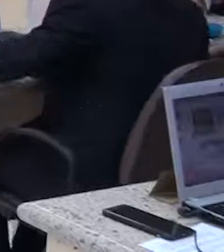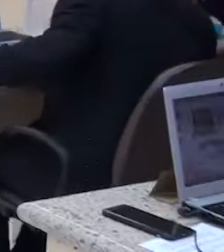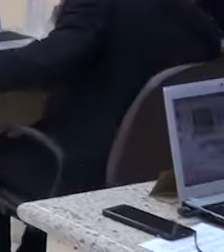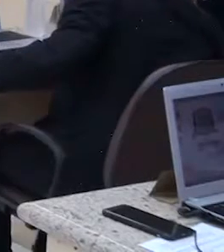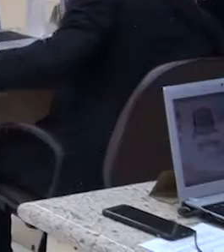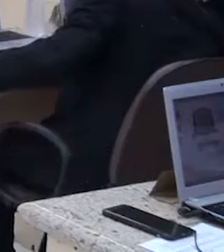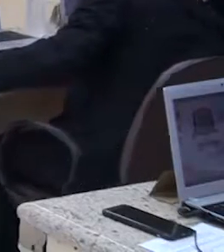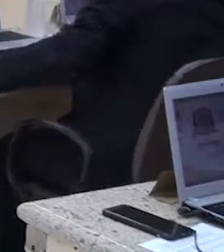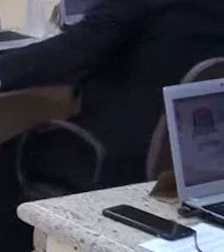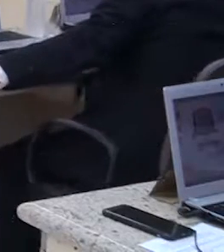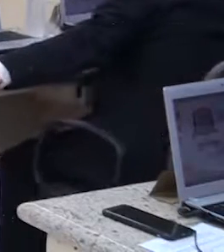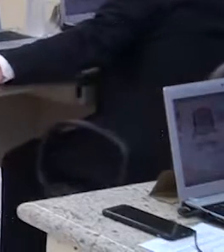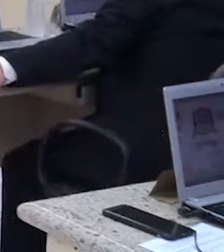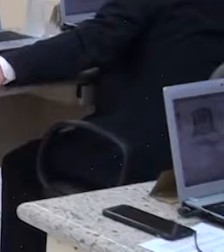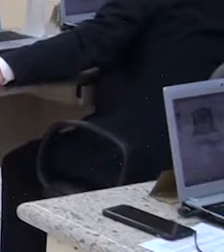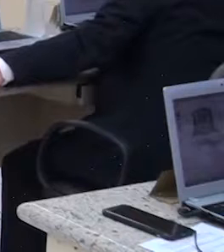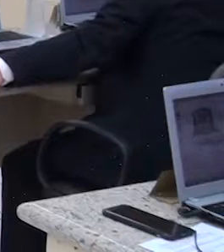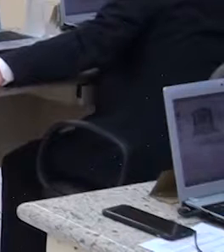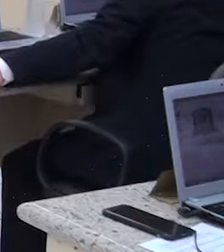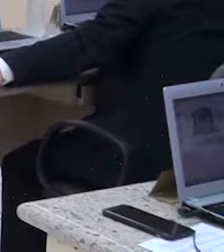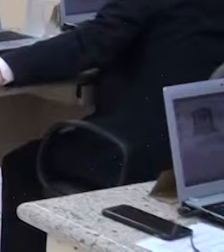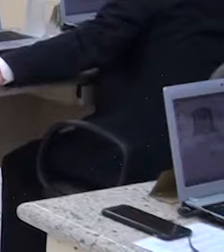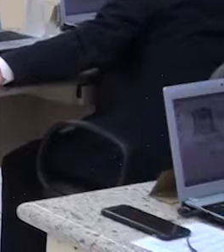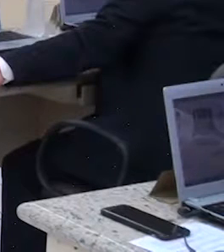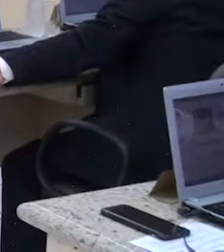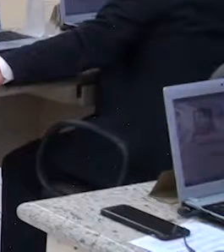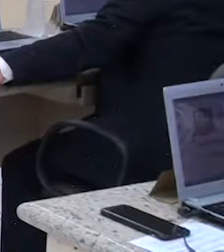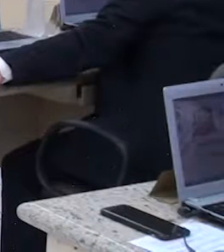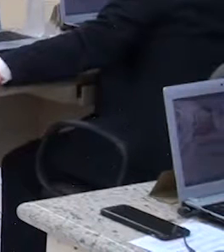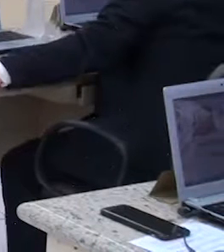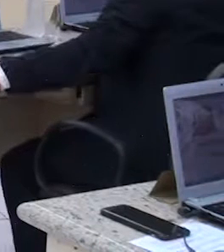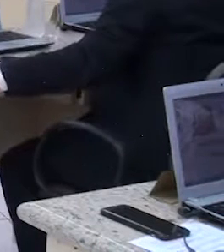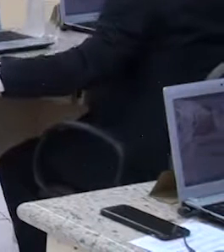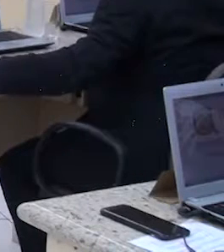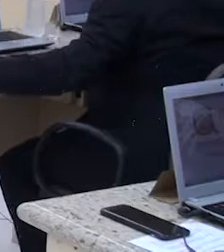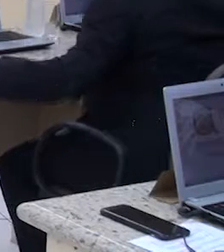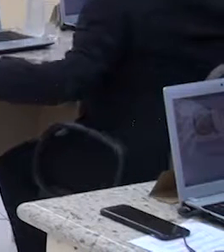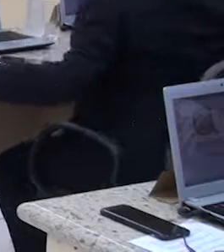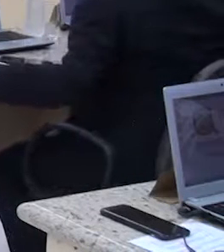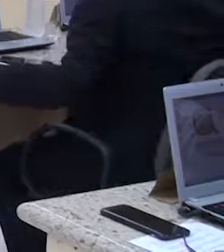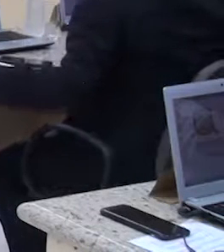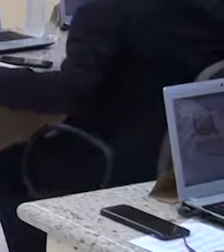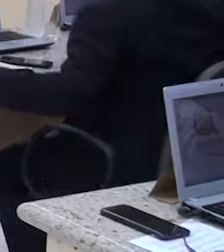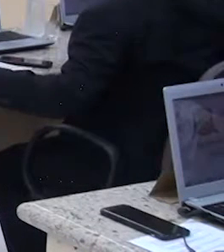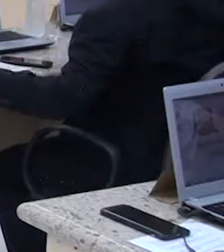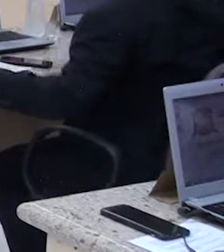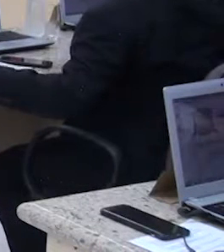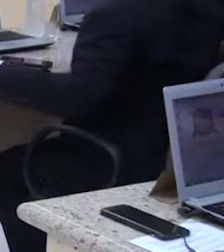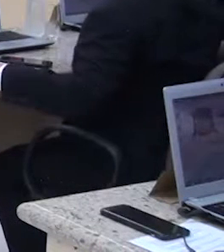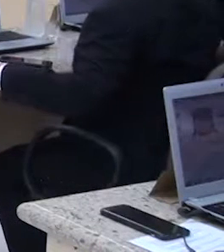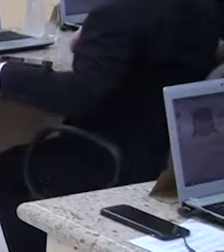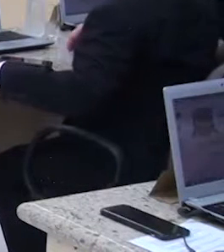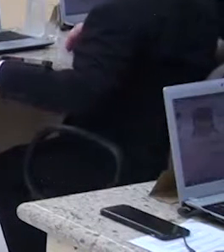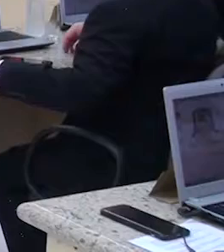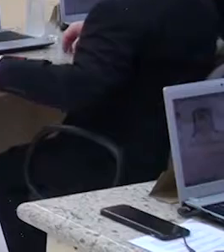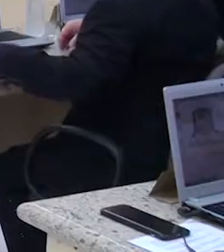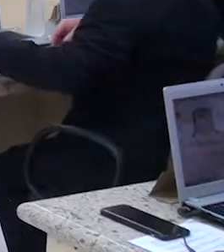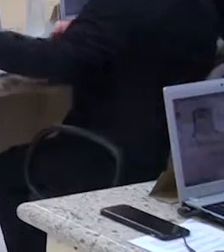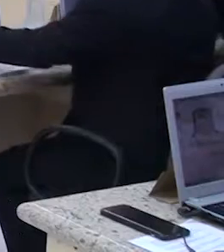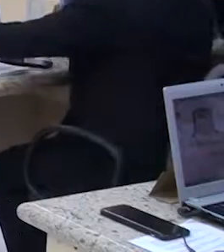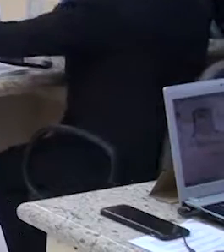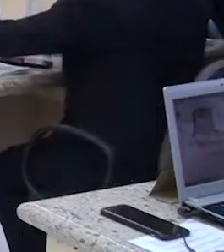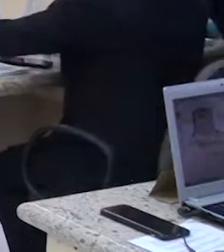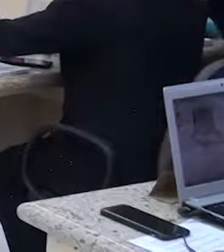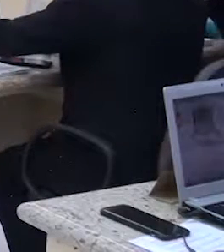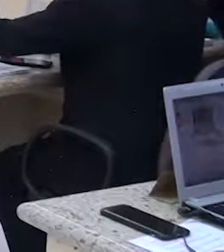Boa tarde a todos boa tarde vereadores e vereadoras solicito suporte aqui que não o pessoal não tá